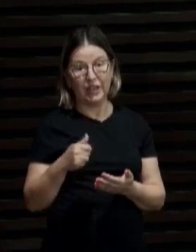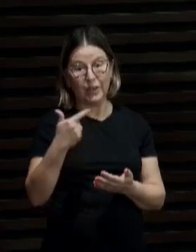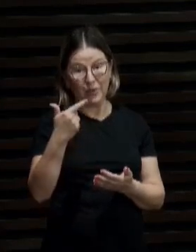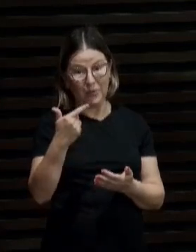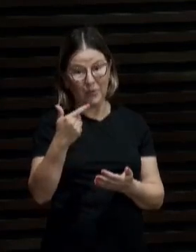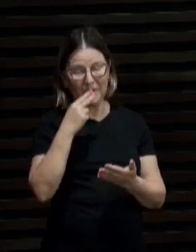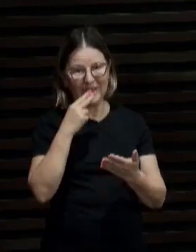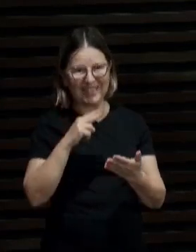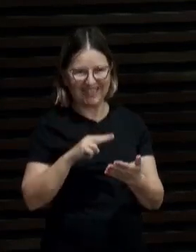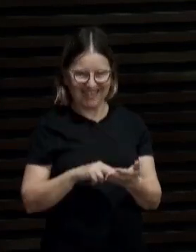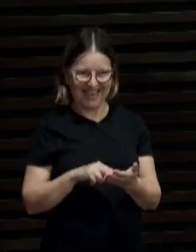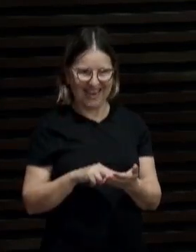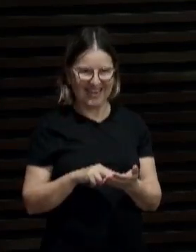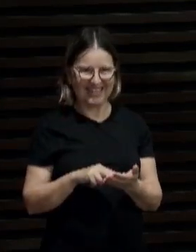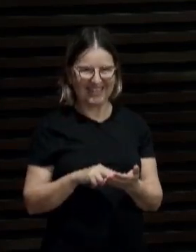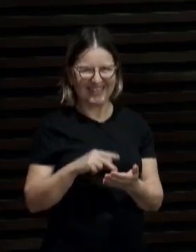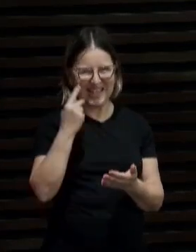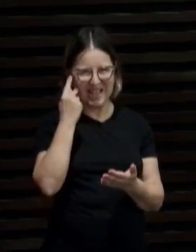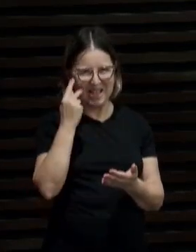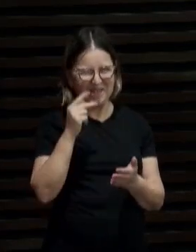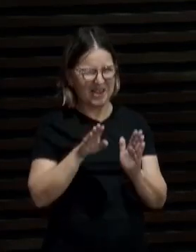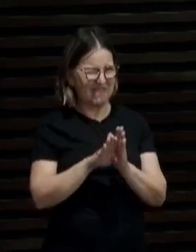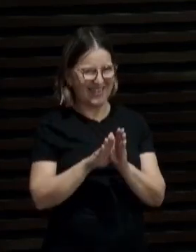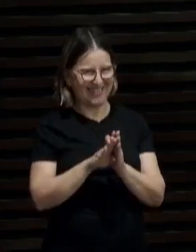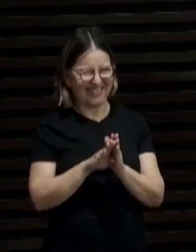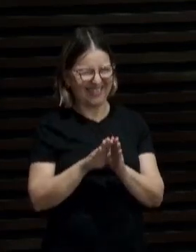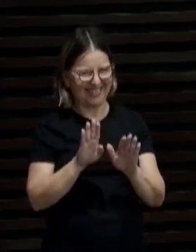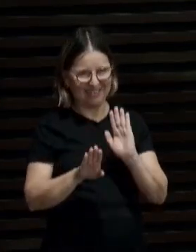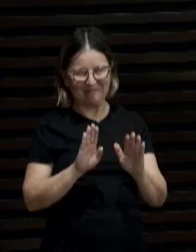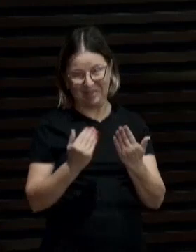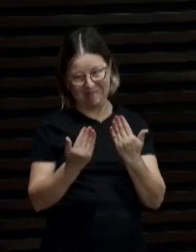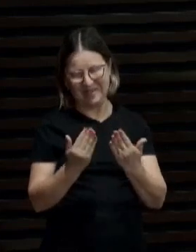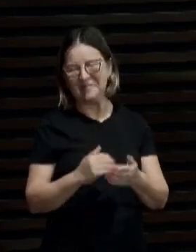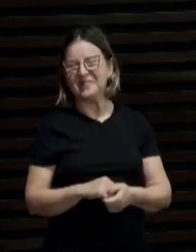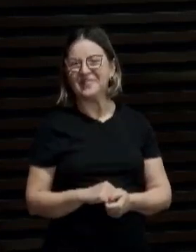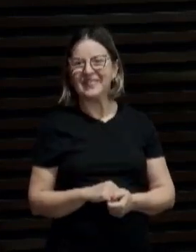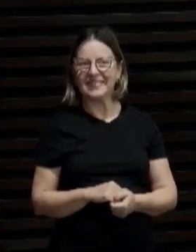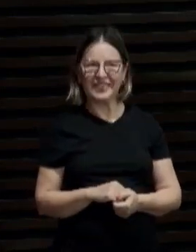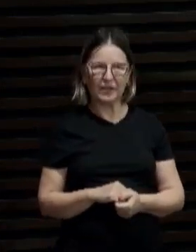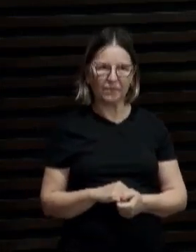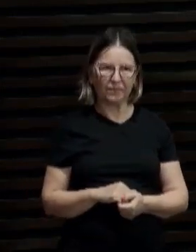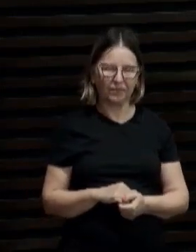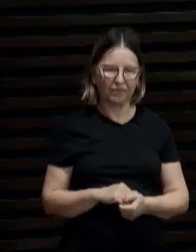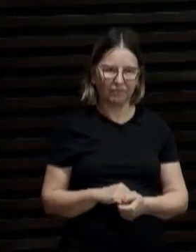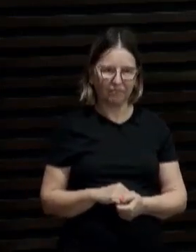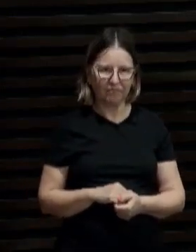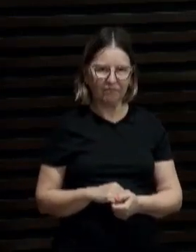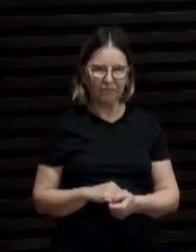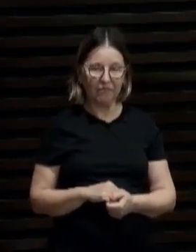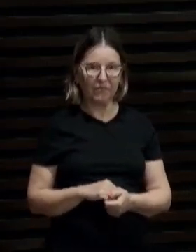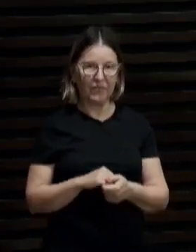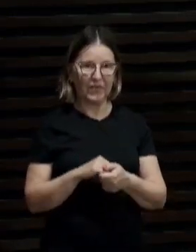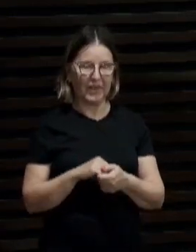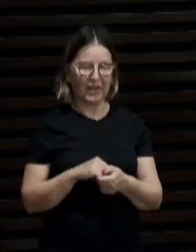outra carta a Éfeso. Por isso que é muito, muito interessante você estudar a carta aos Efésios juntamente com 1ª e 2ª Timóteo, porque são